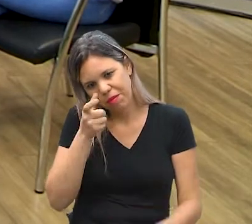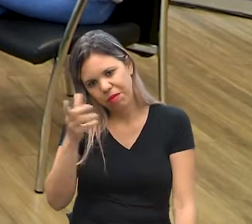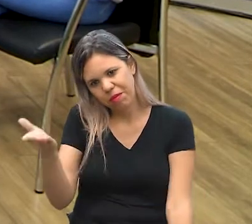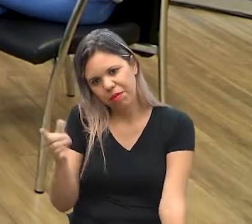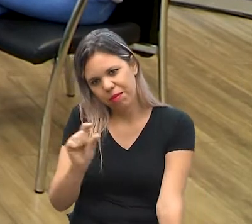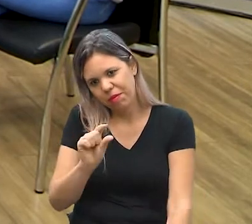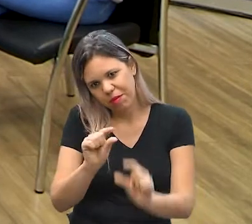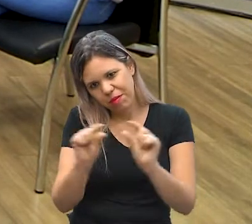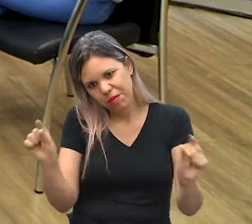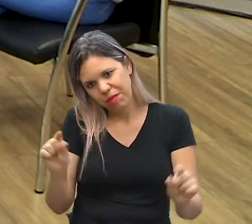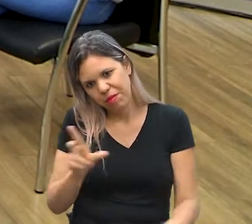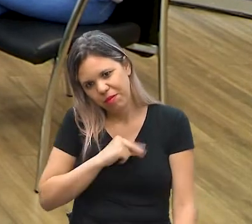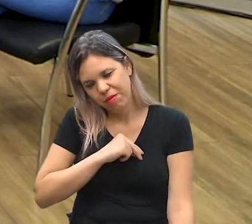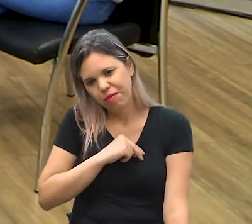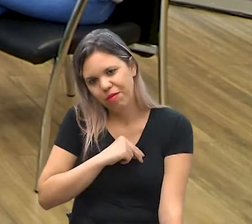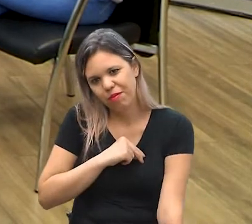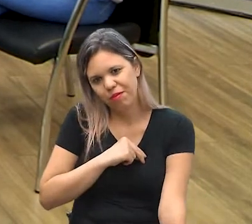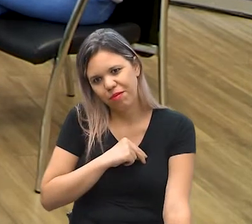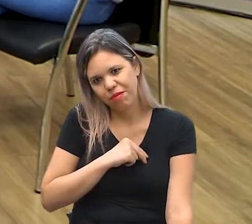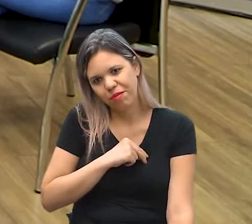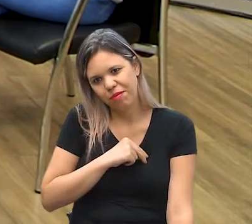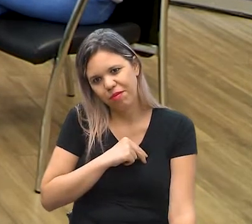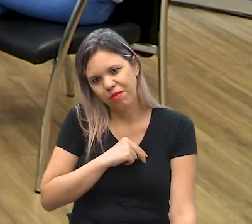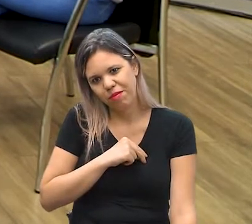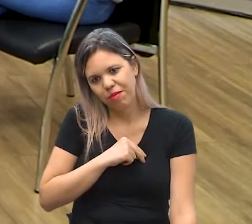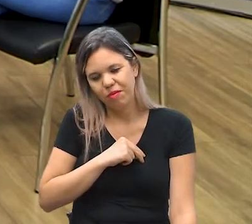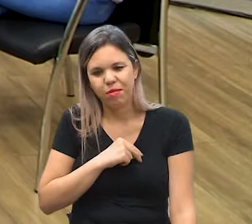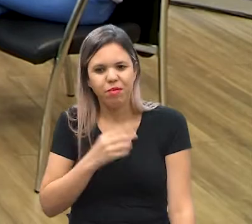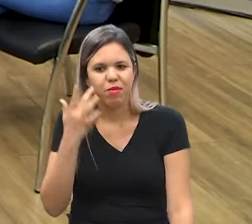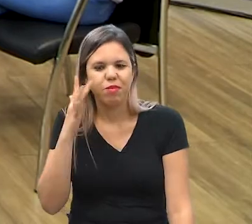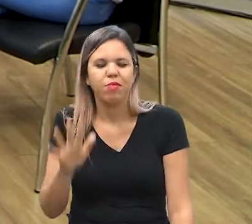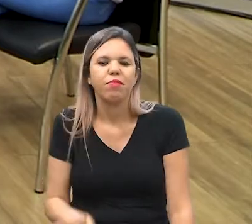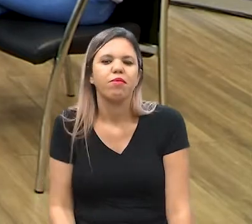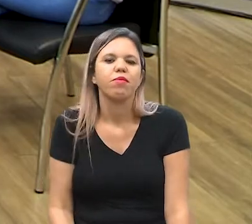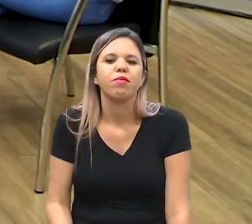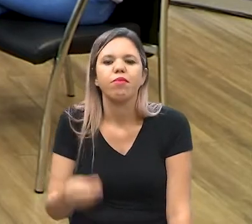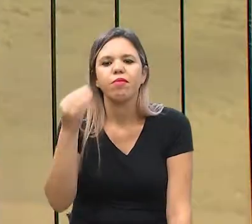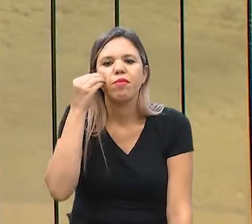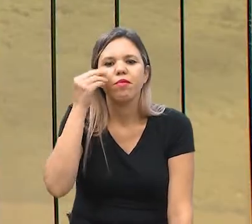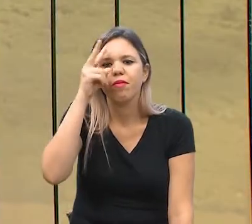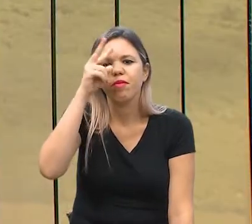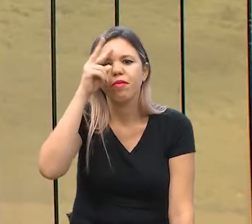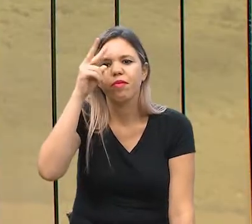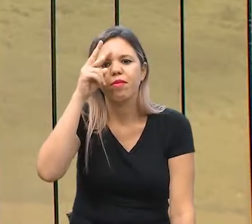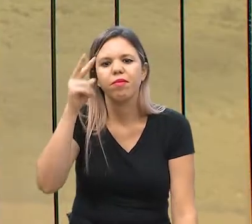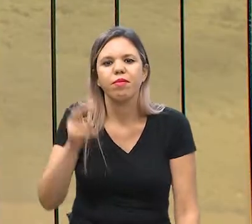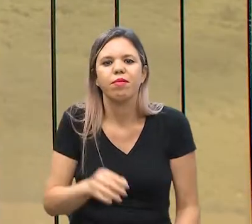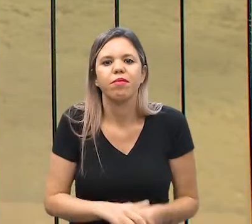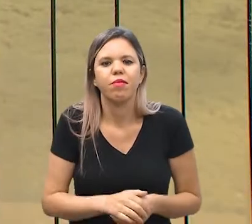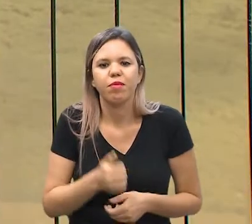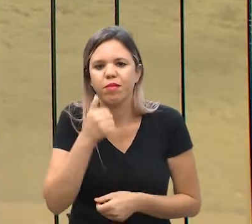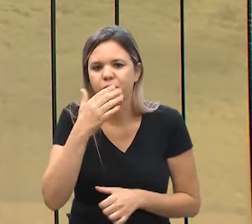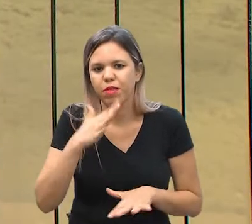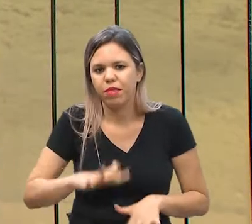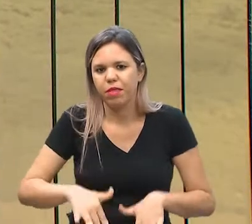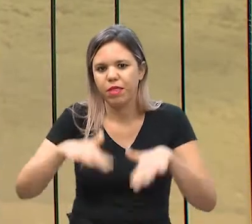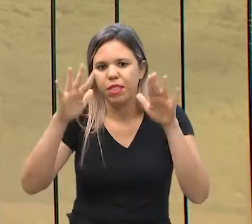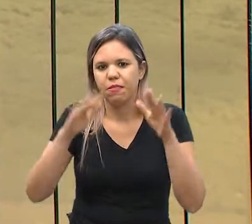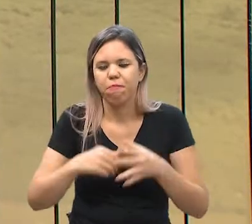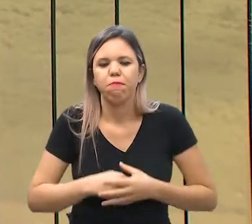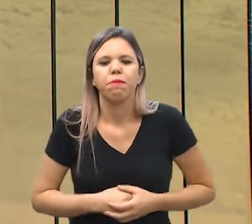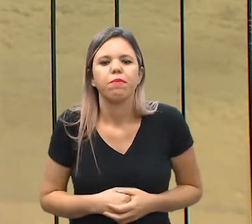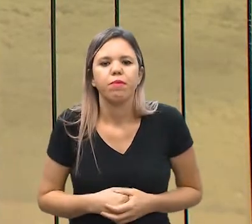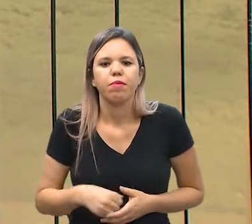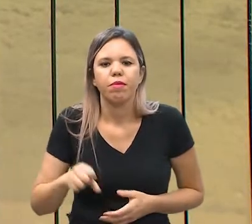um trechinho só. Nossa, um pouquinho. gente, não sei, deixa eu ver, deixa eu tentar lembrar, né? Tem uma que era da minha infância, que